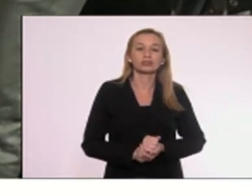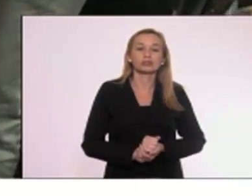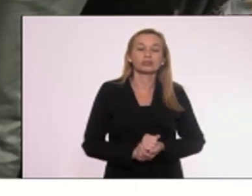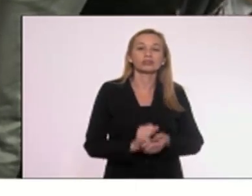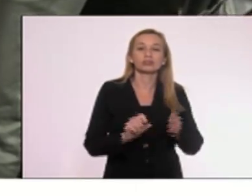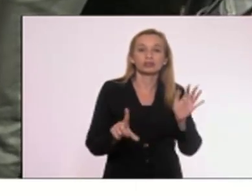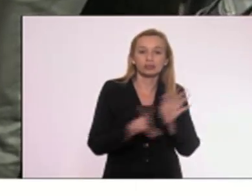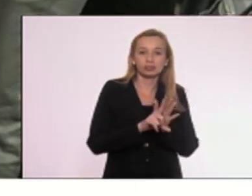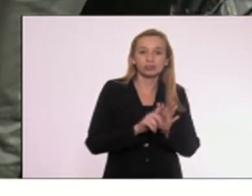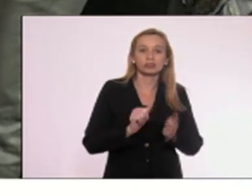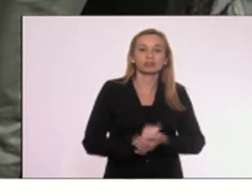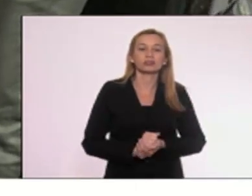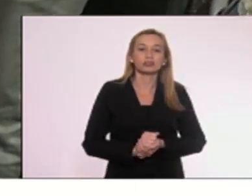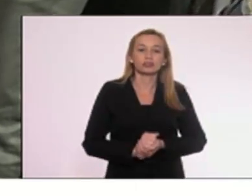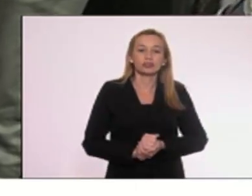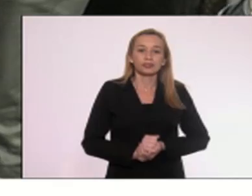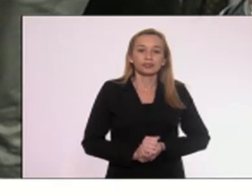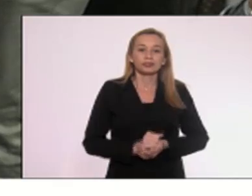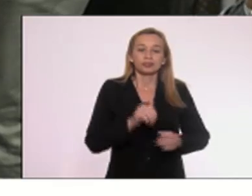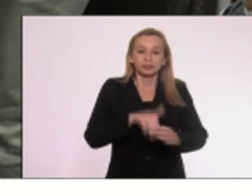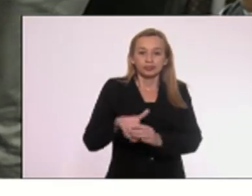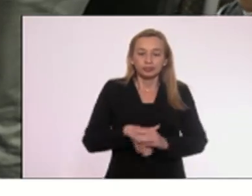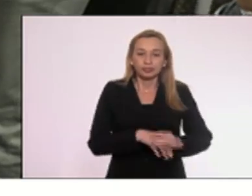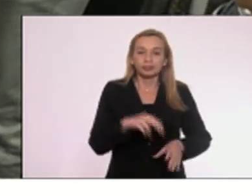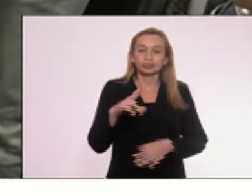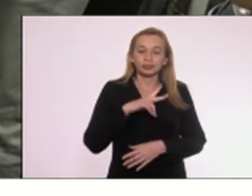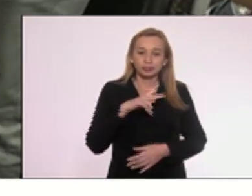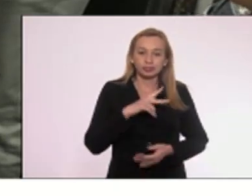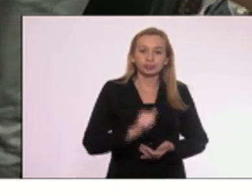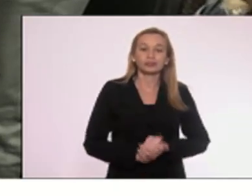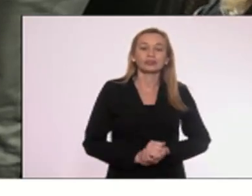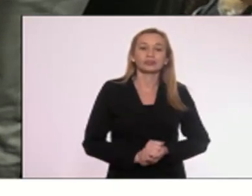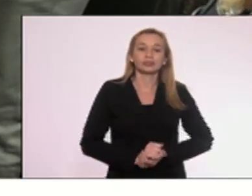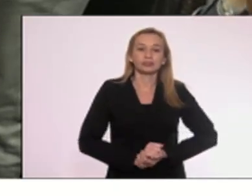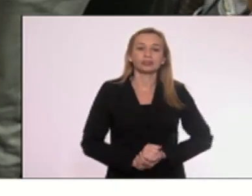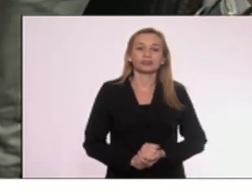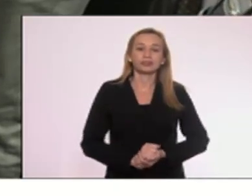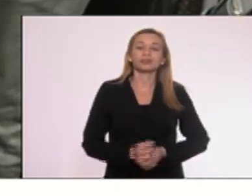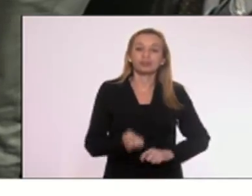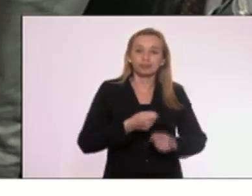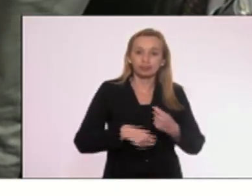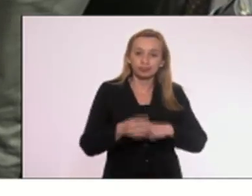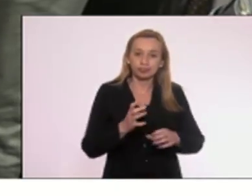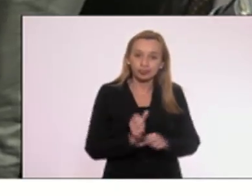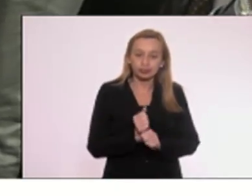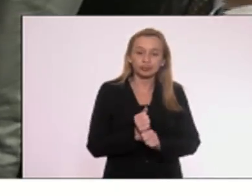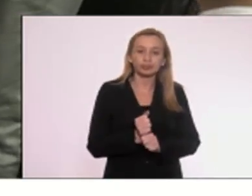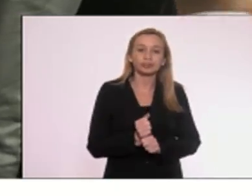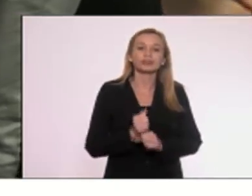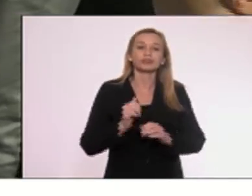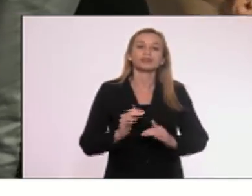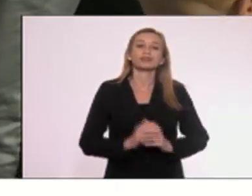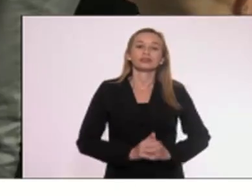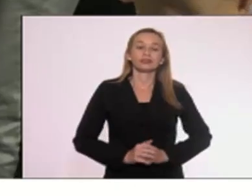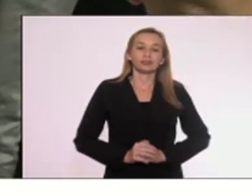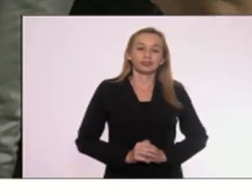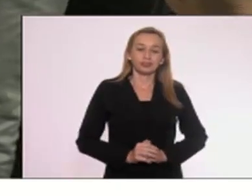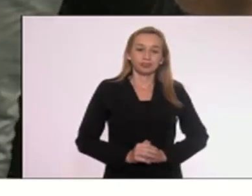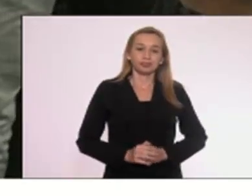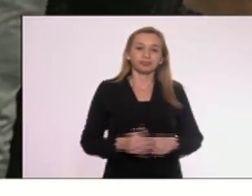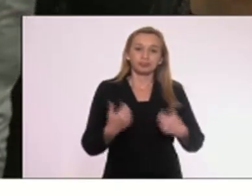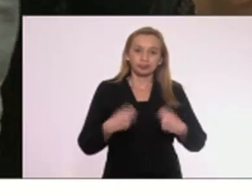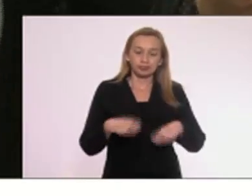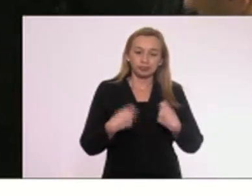lei correrão por conta das dotações próprias, consignadas no orçamento e suplementadas se